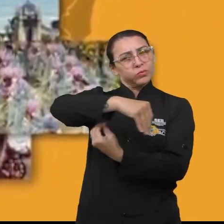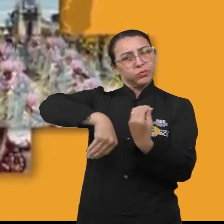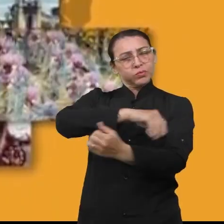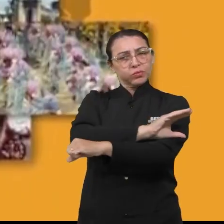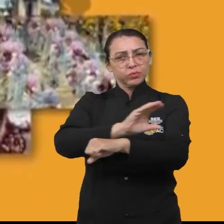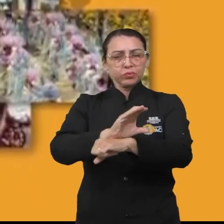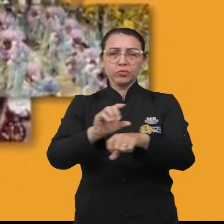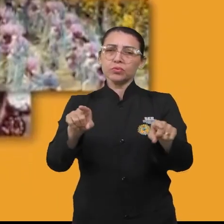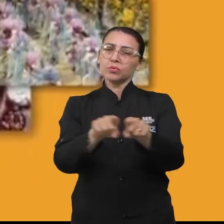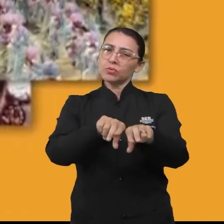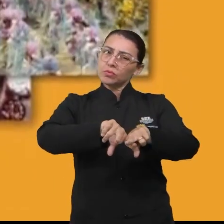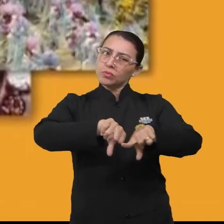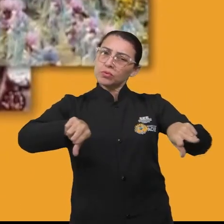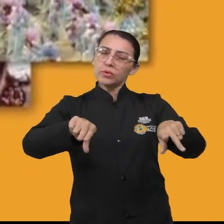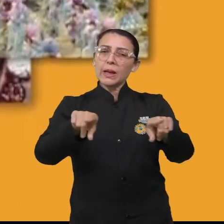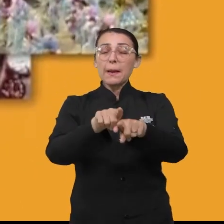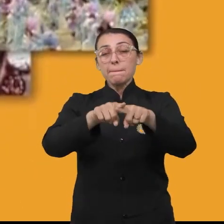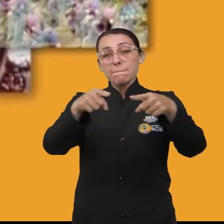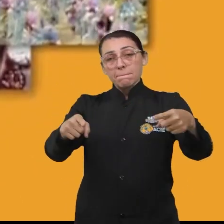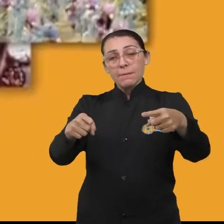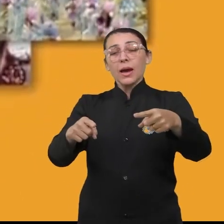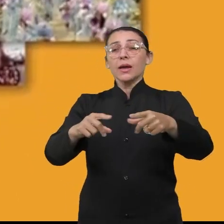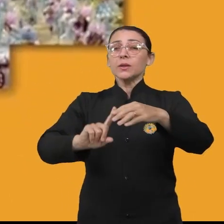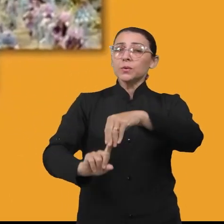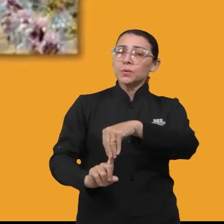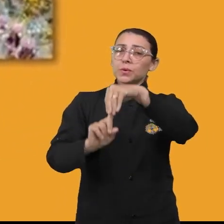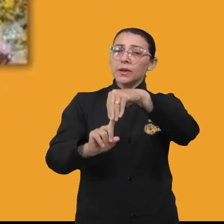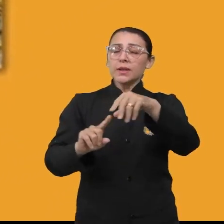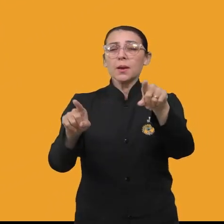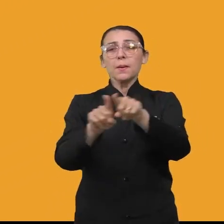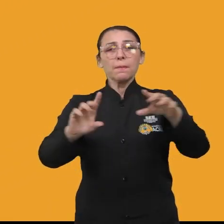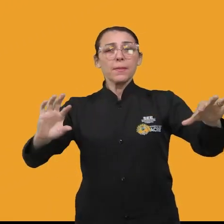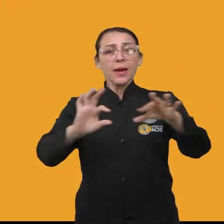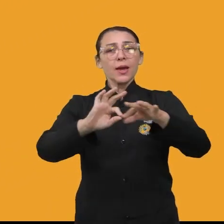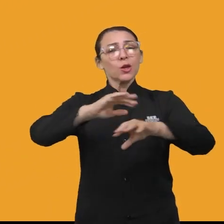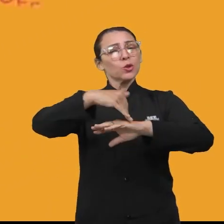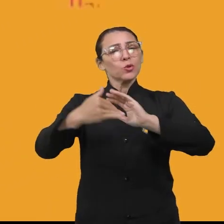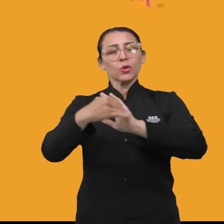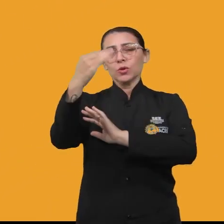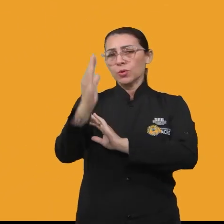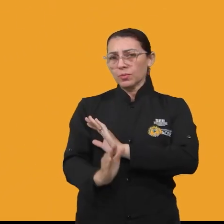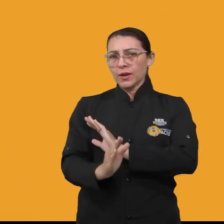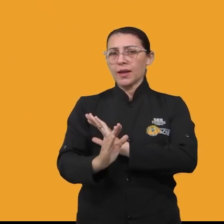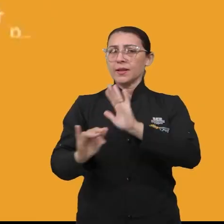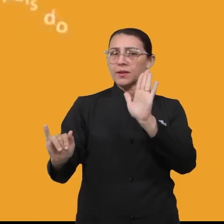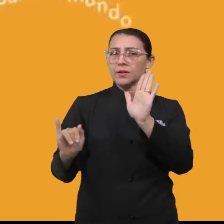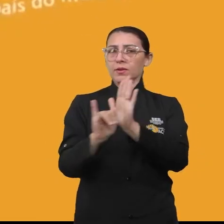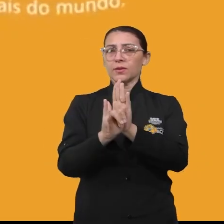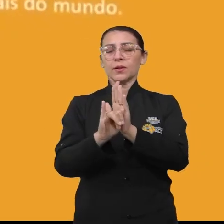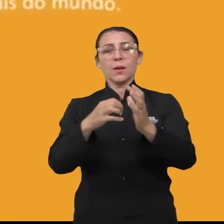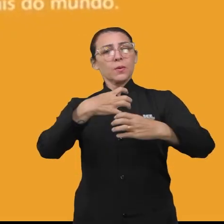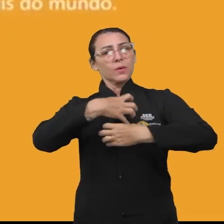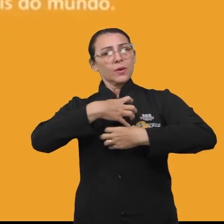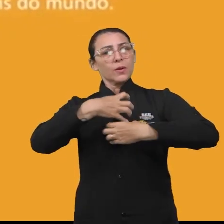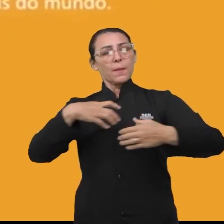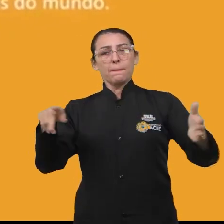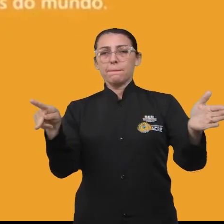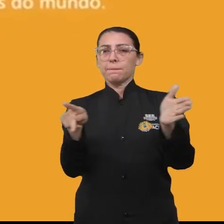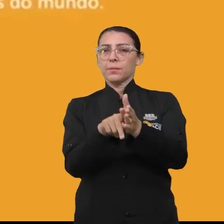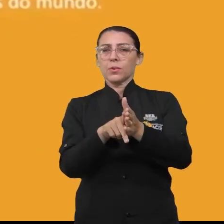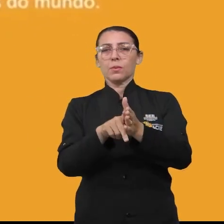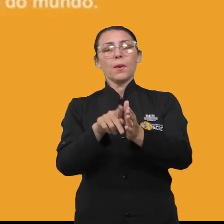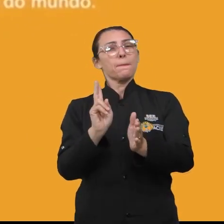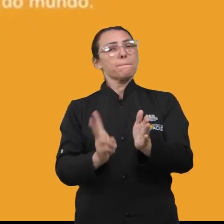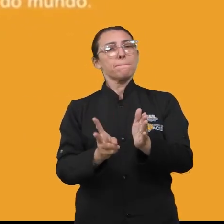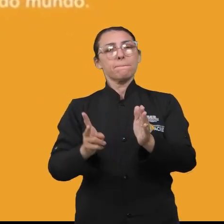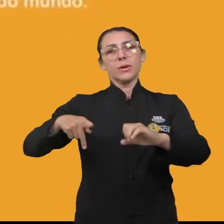cultural tão diversa, mas que nos unifica e a qual todos os brasileiros identificam o sentimento de que pertencem ao